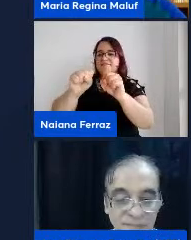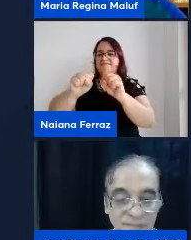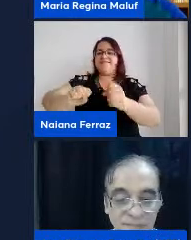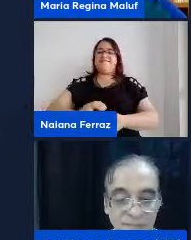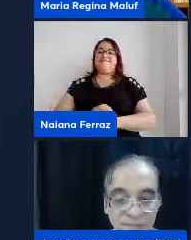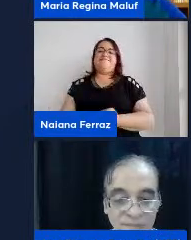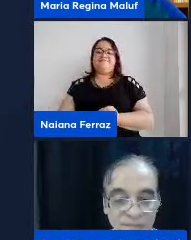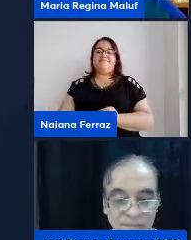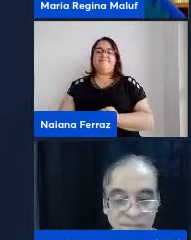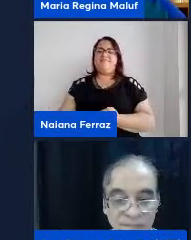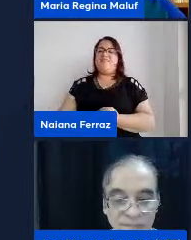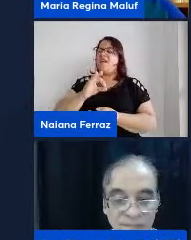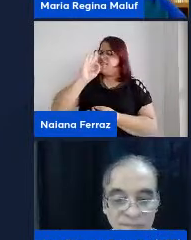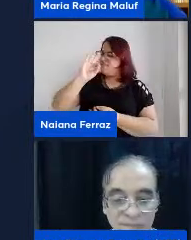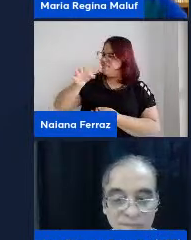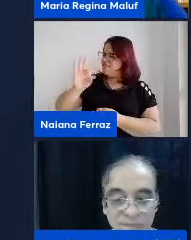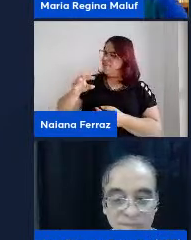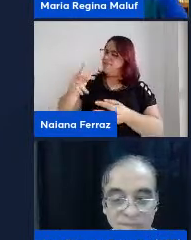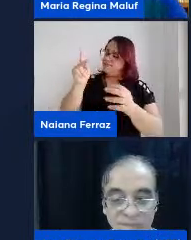Confere, professora.